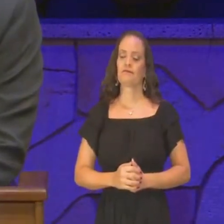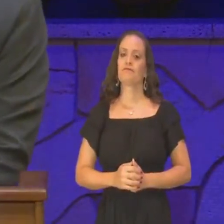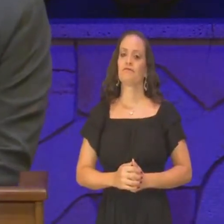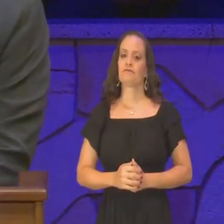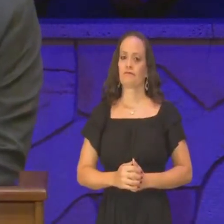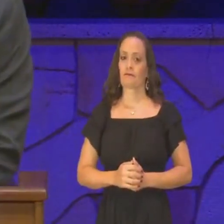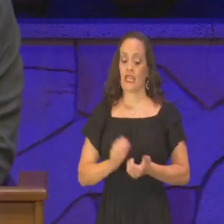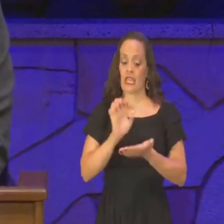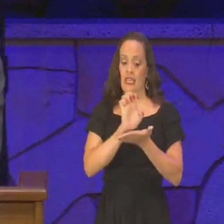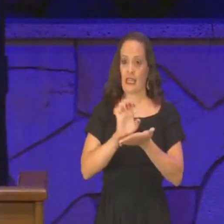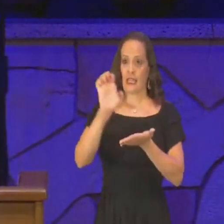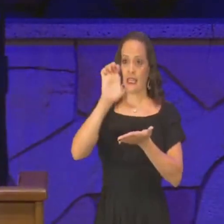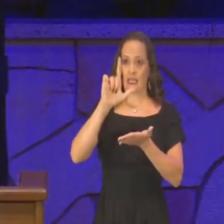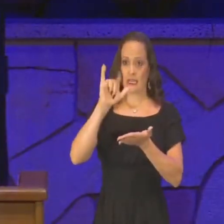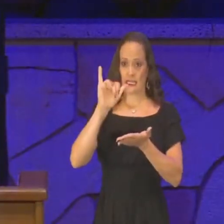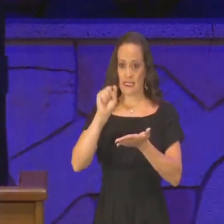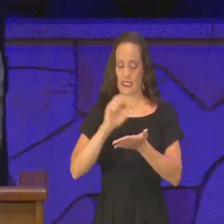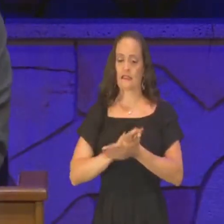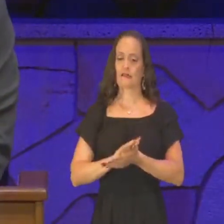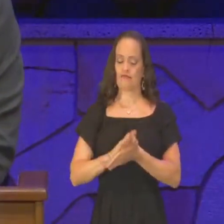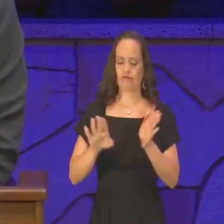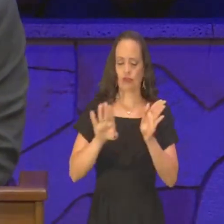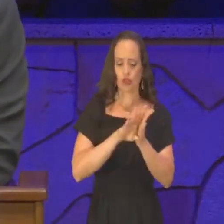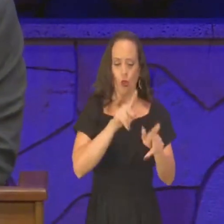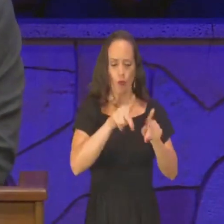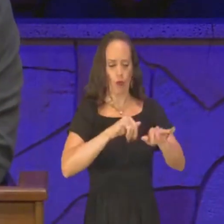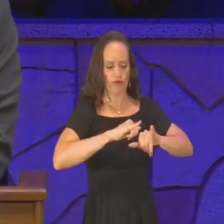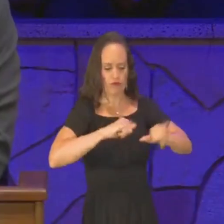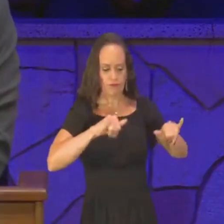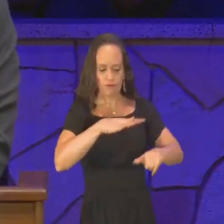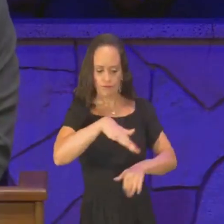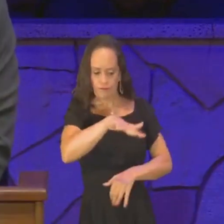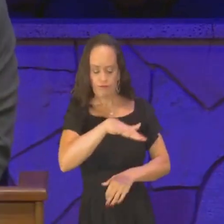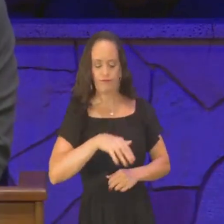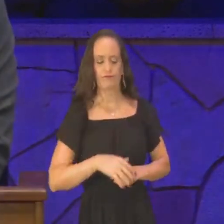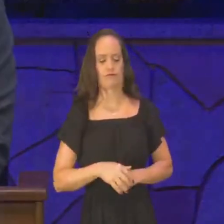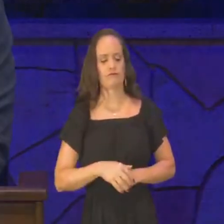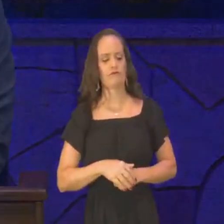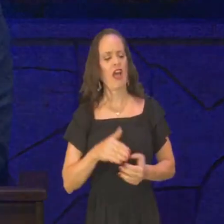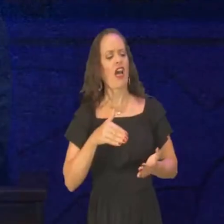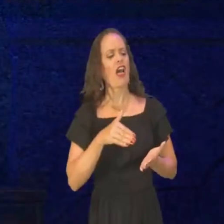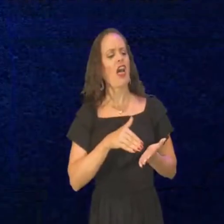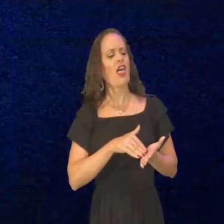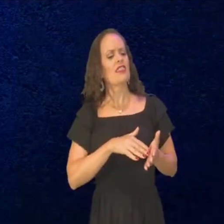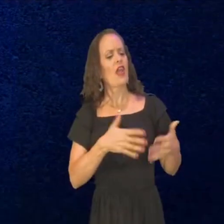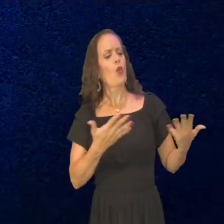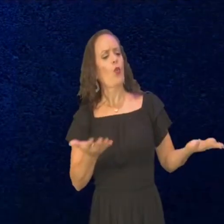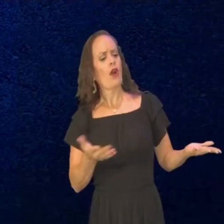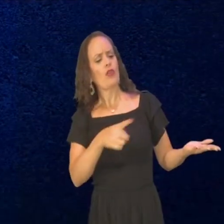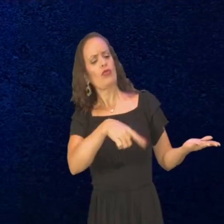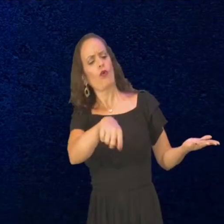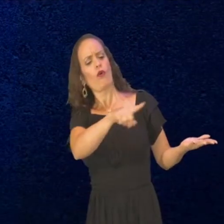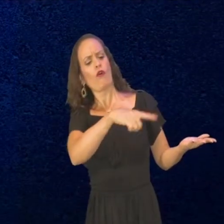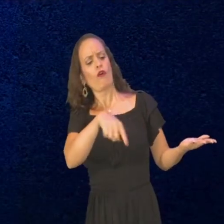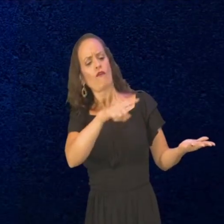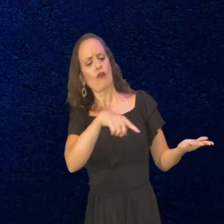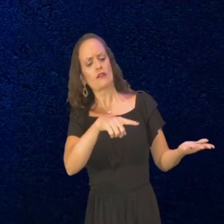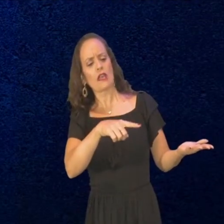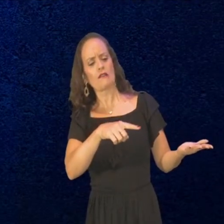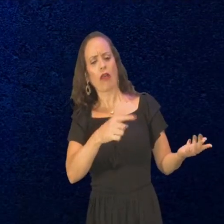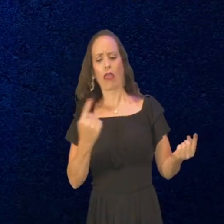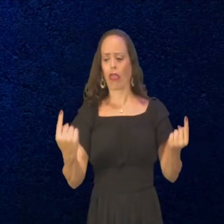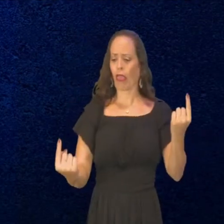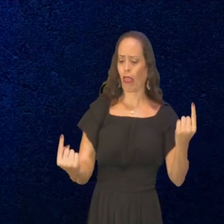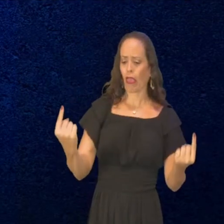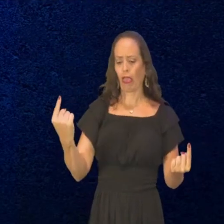Depois Elias se aproximou de todo o povo e disse: Até quando vocês ficarão pulando de um lado para o